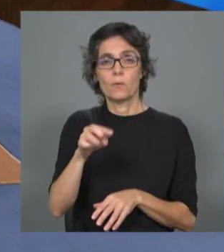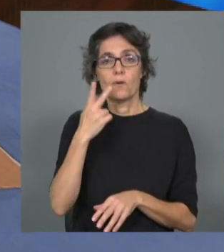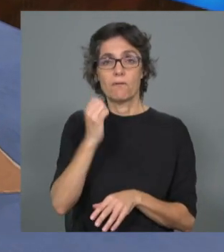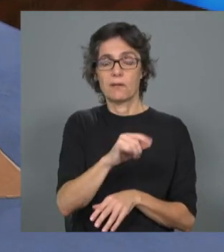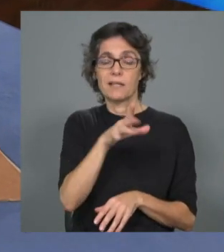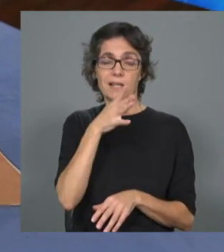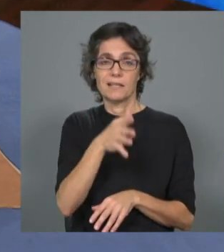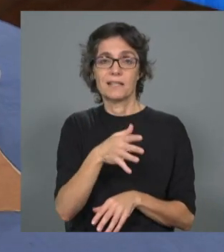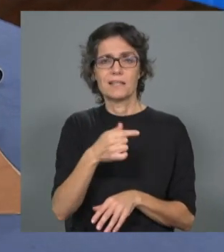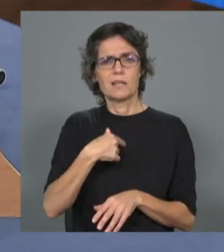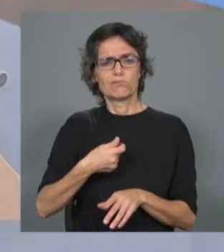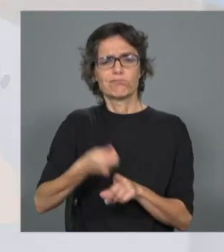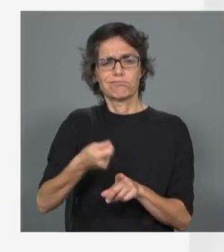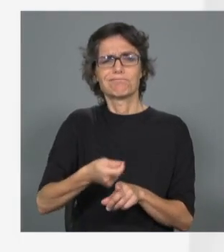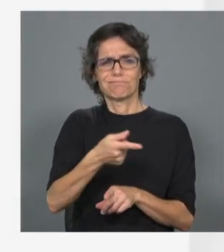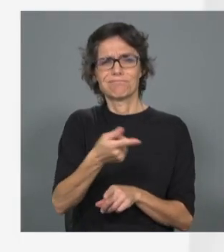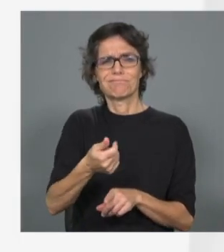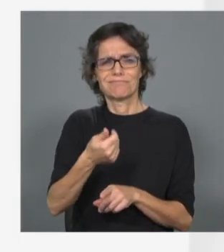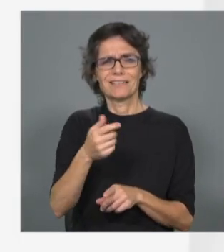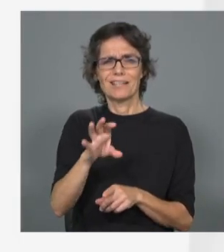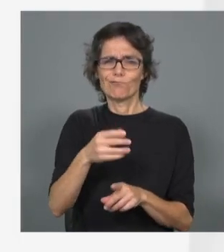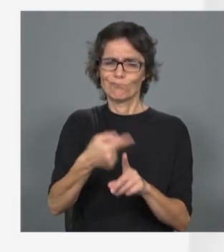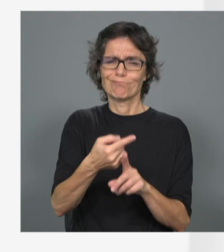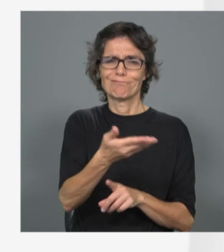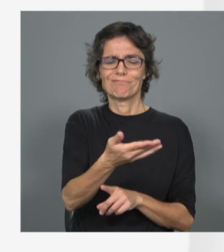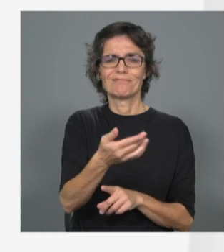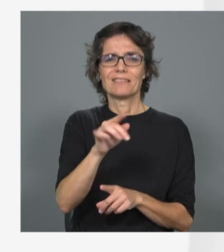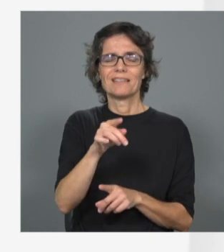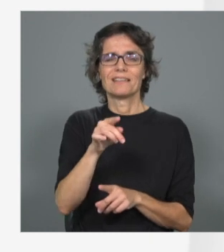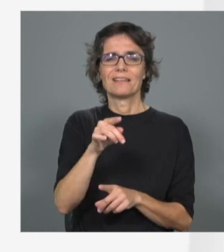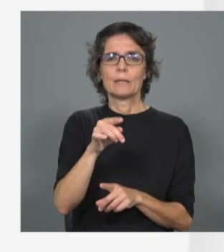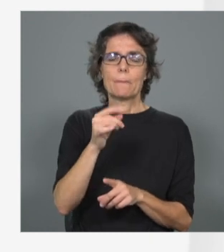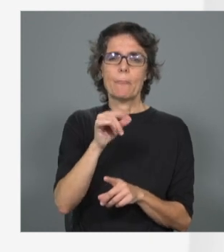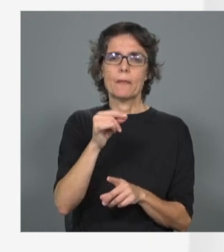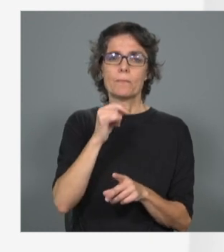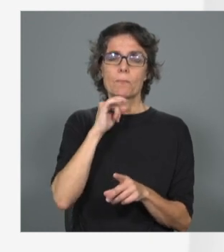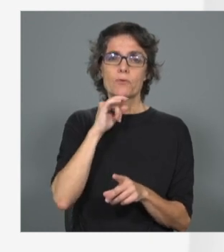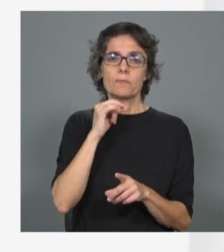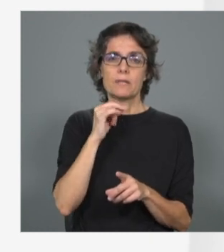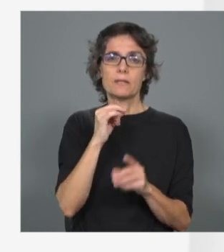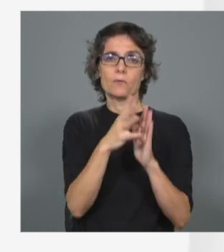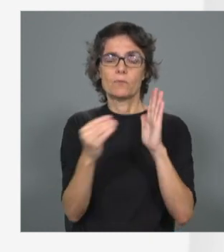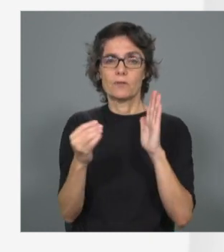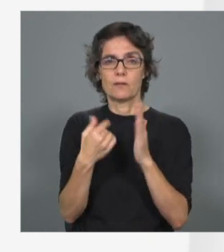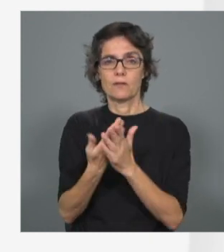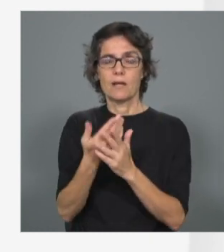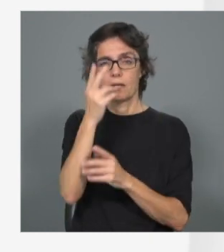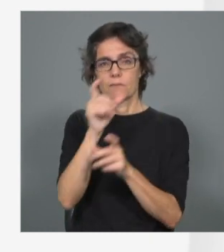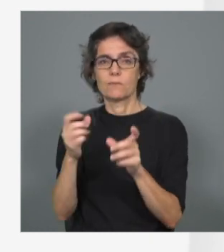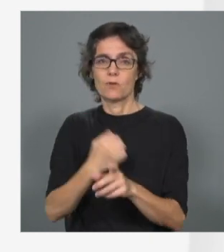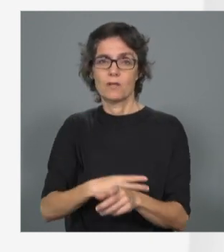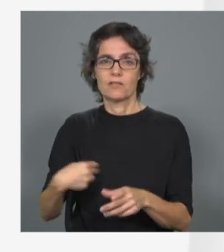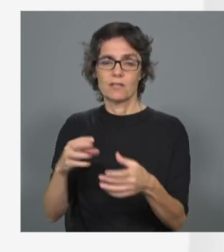bom combate e como tal, é também inspirador para a atitude do crente. Aí